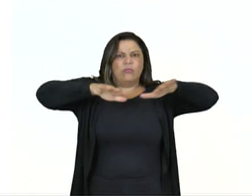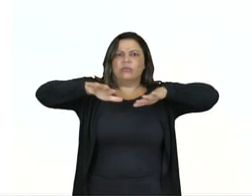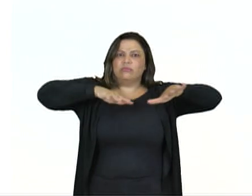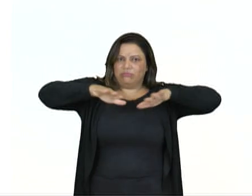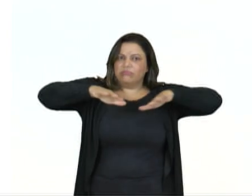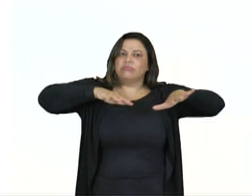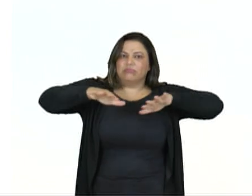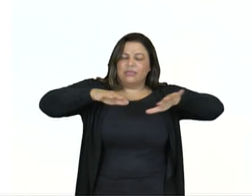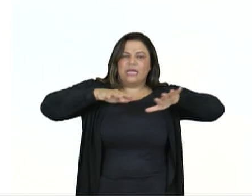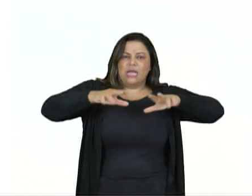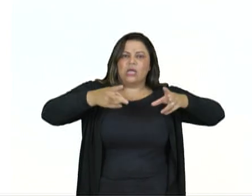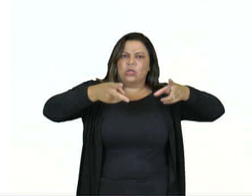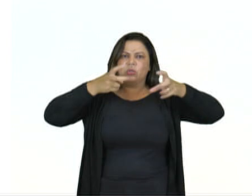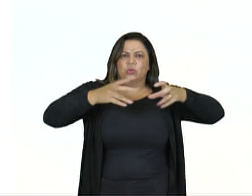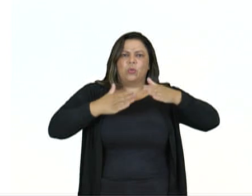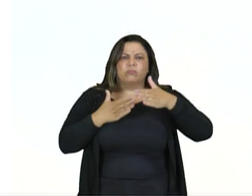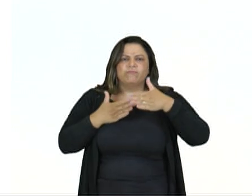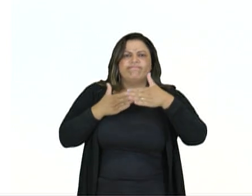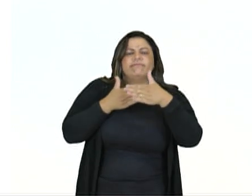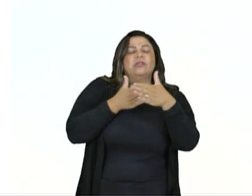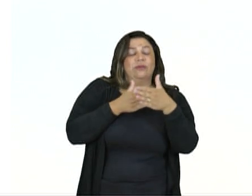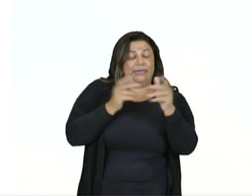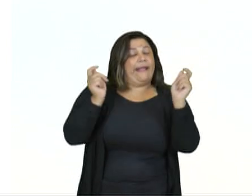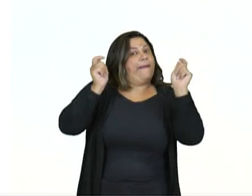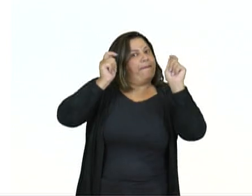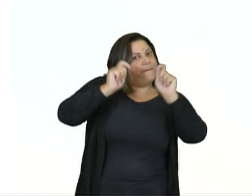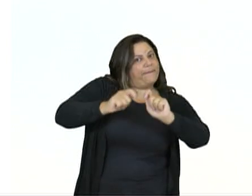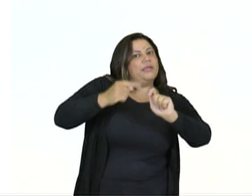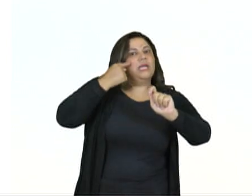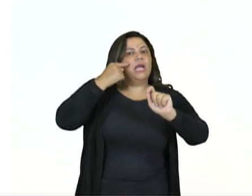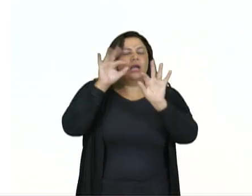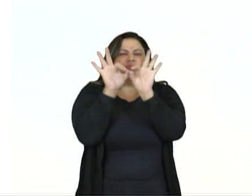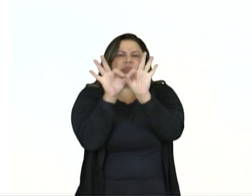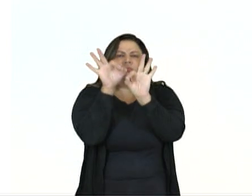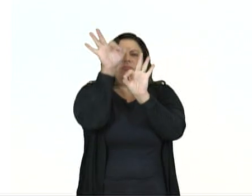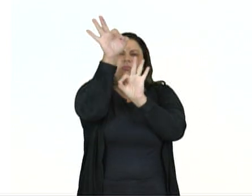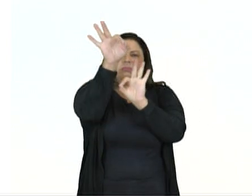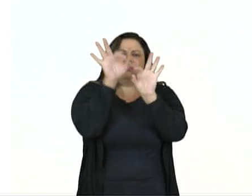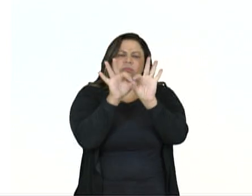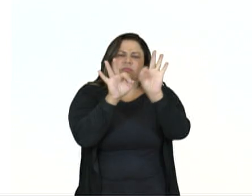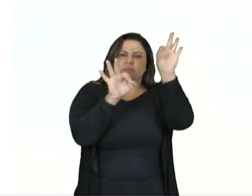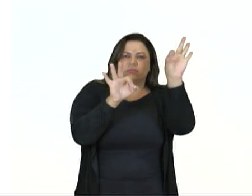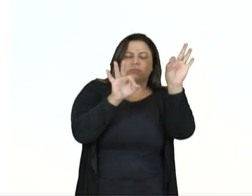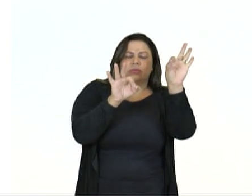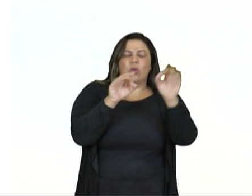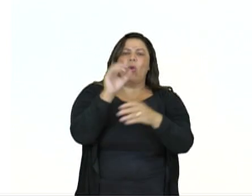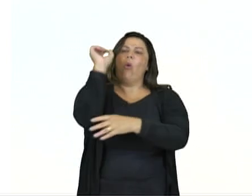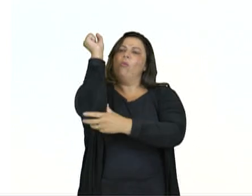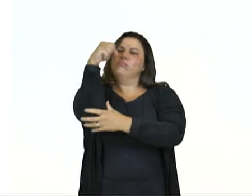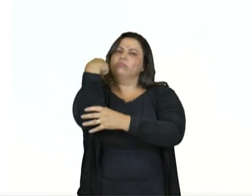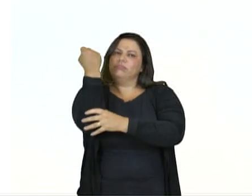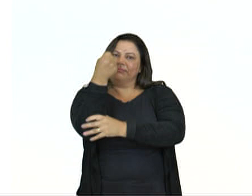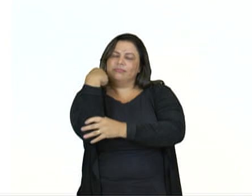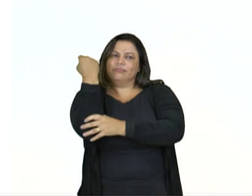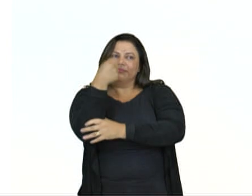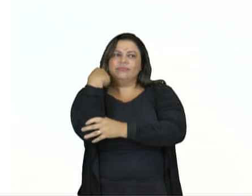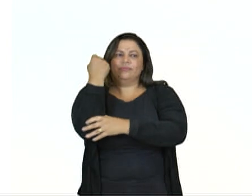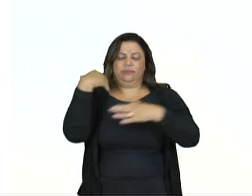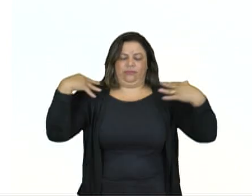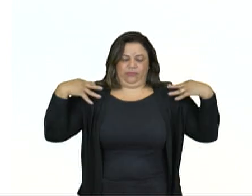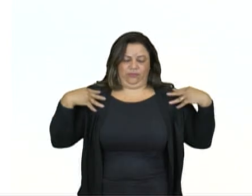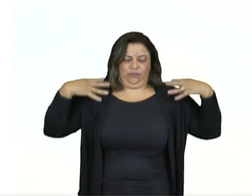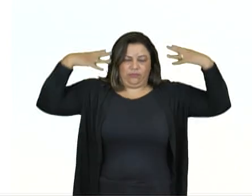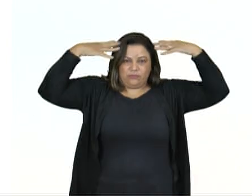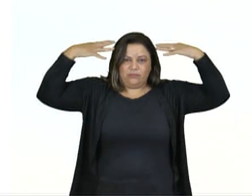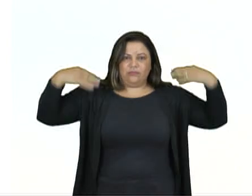ali, cujo limite de abrangência é dada pela extensão ou flexão dos membros superiores